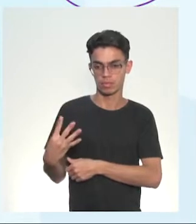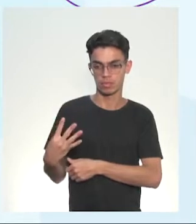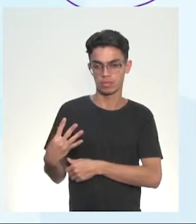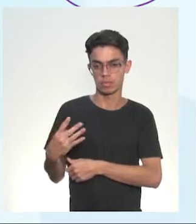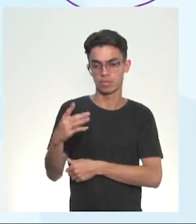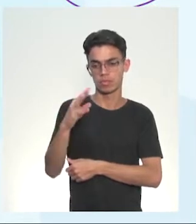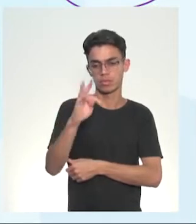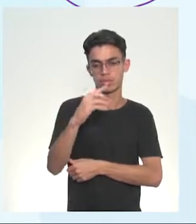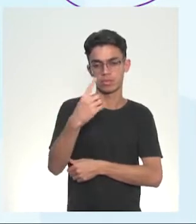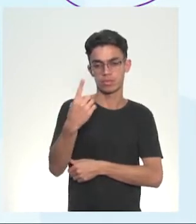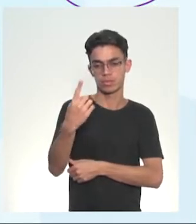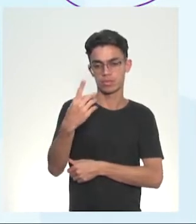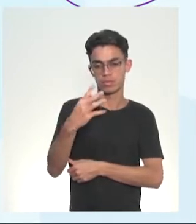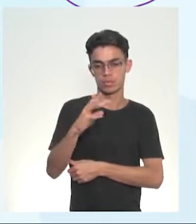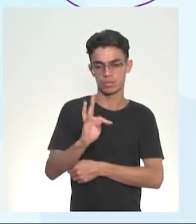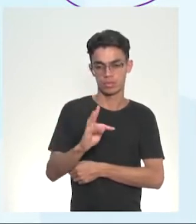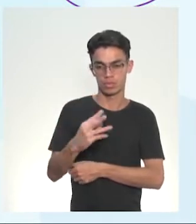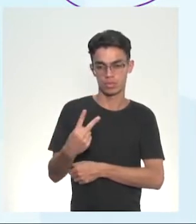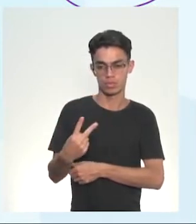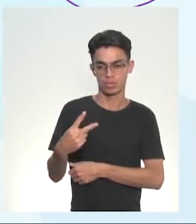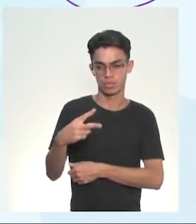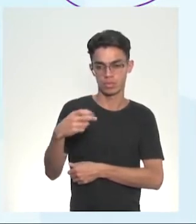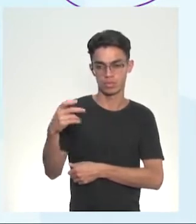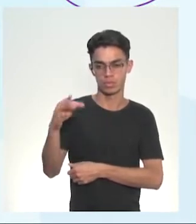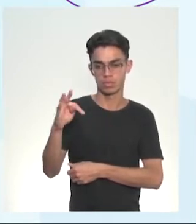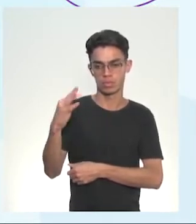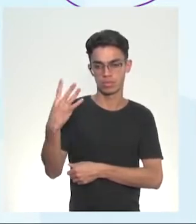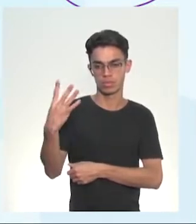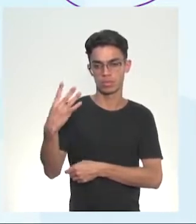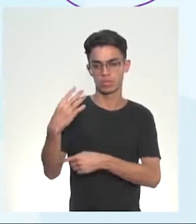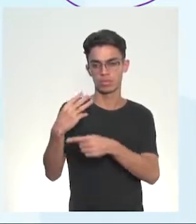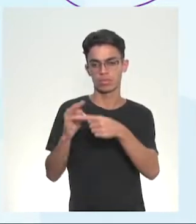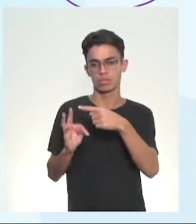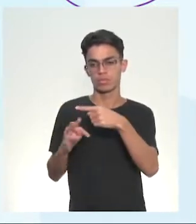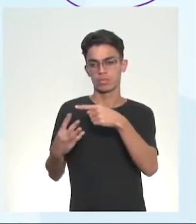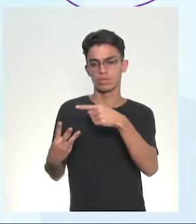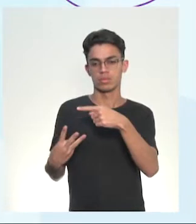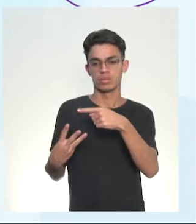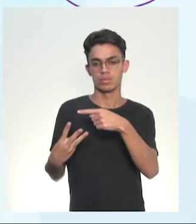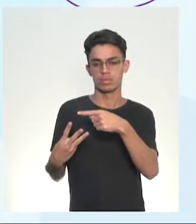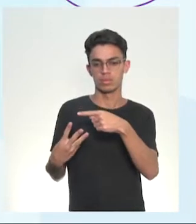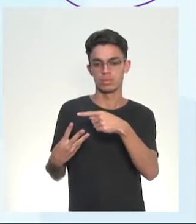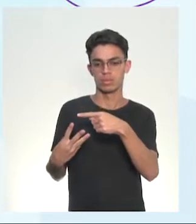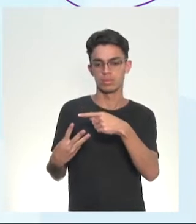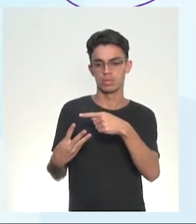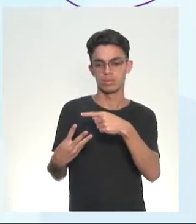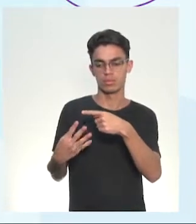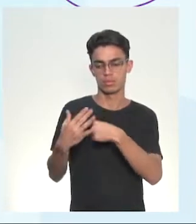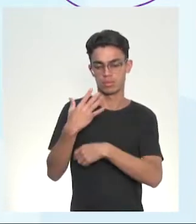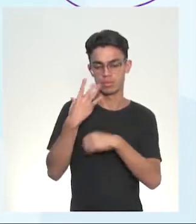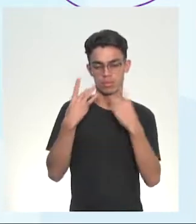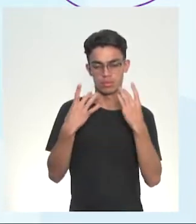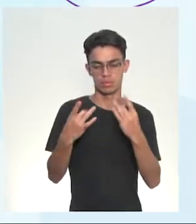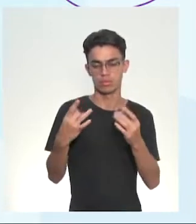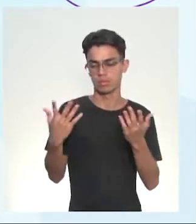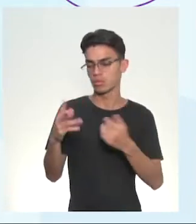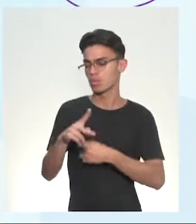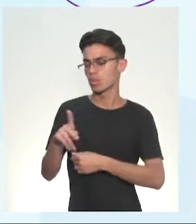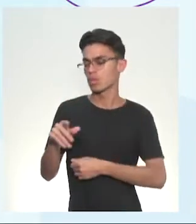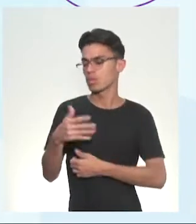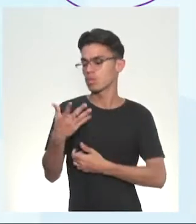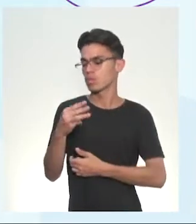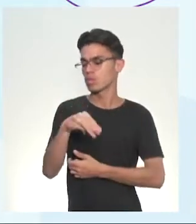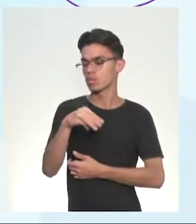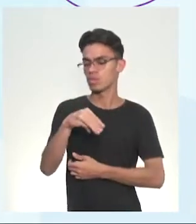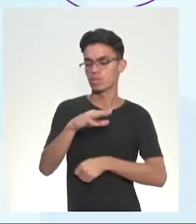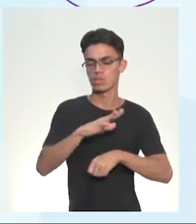T1 dividido por T2, que é igual a T4 dividido por T3. Preste atenção, hein? Professora Roberta, quanto tempo